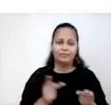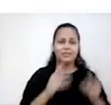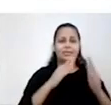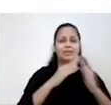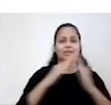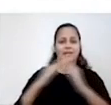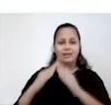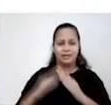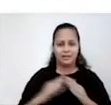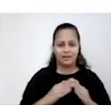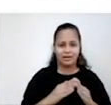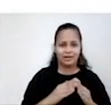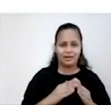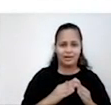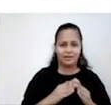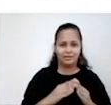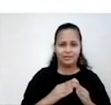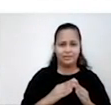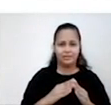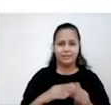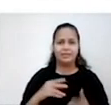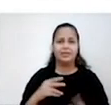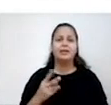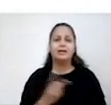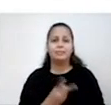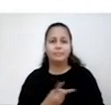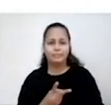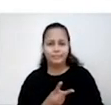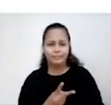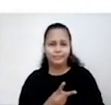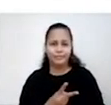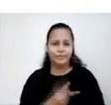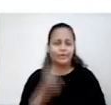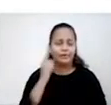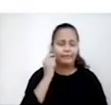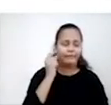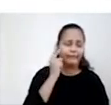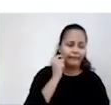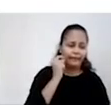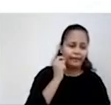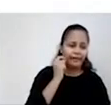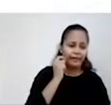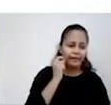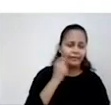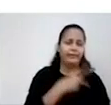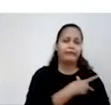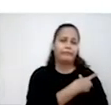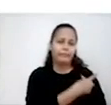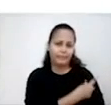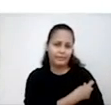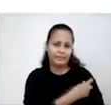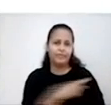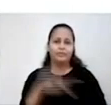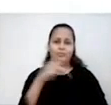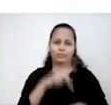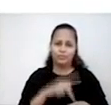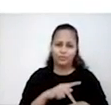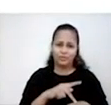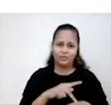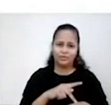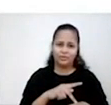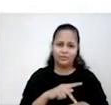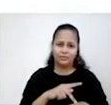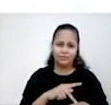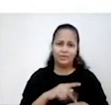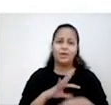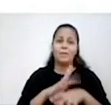da população para extermínio de ratos e mosquitos e também a vacinação obrigatória